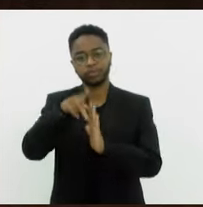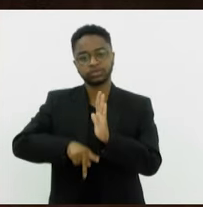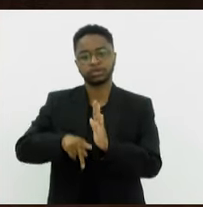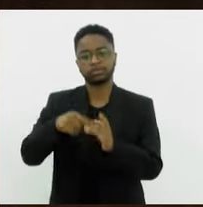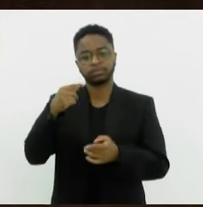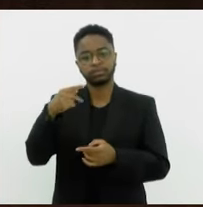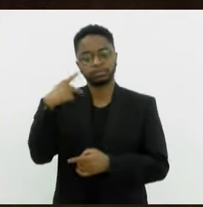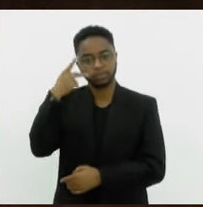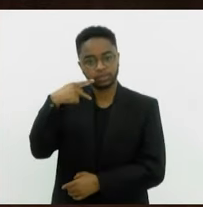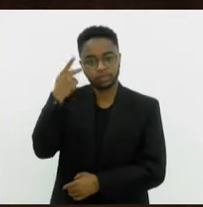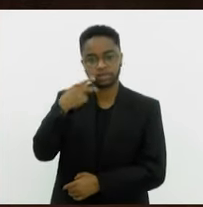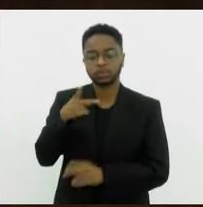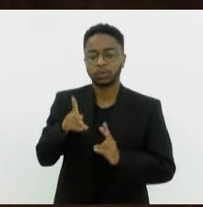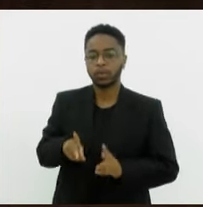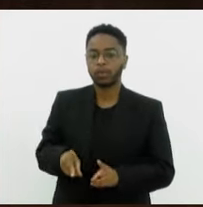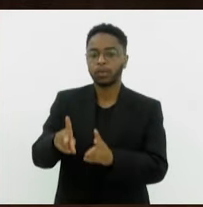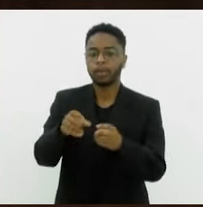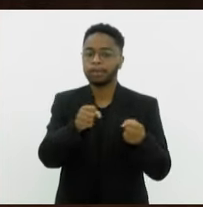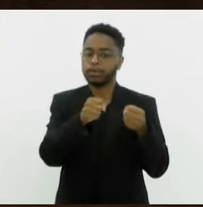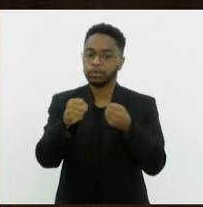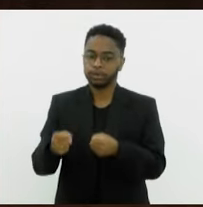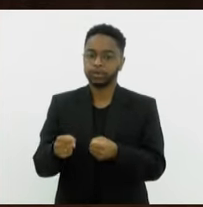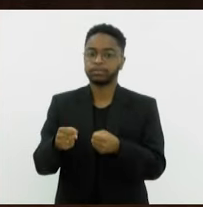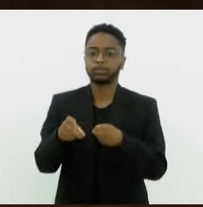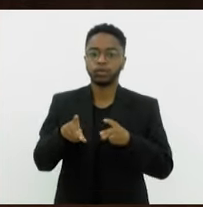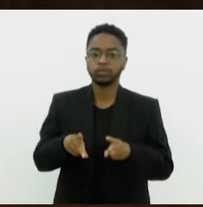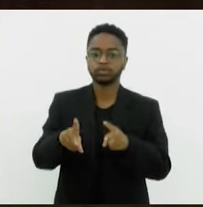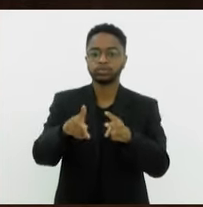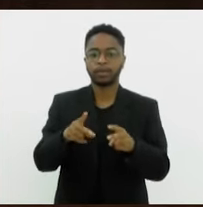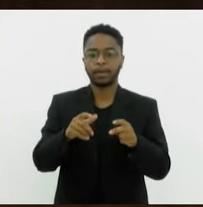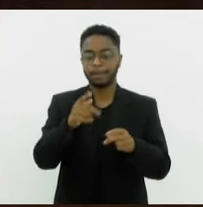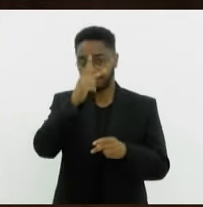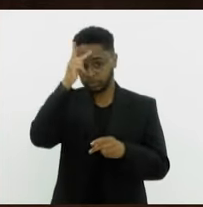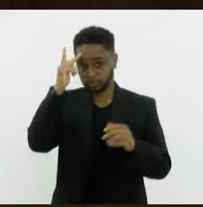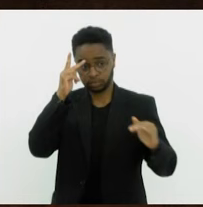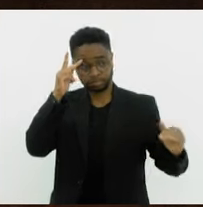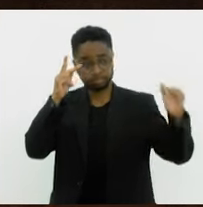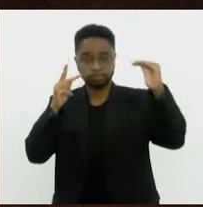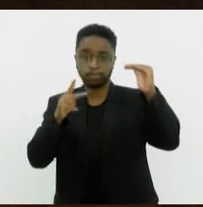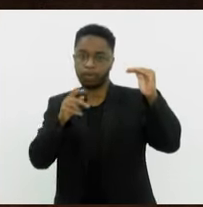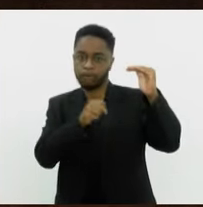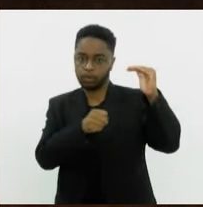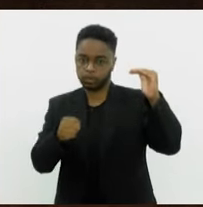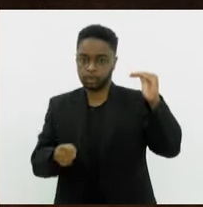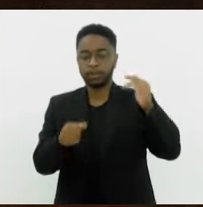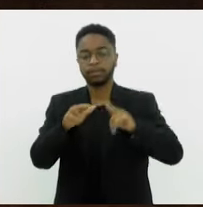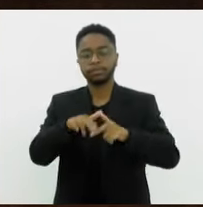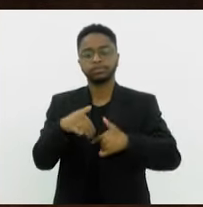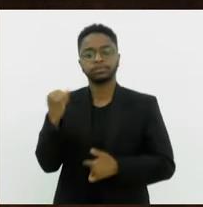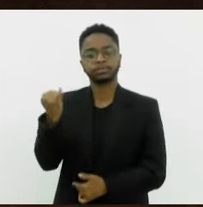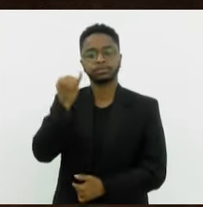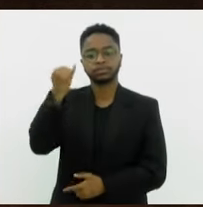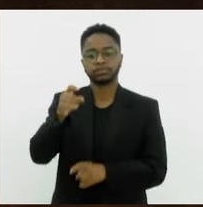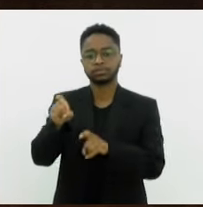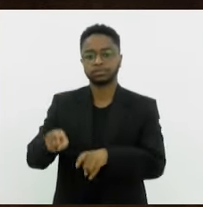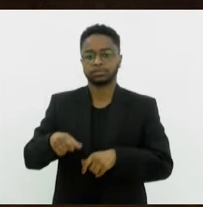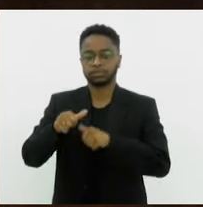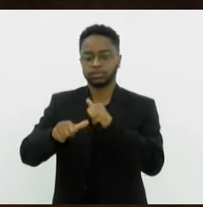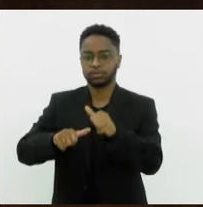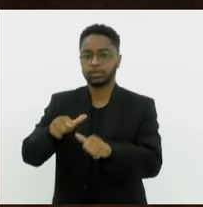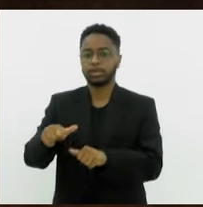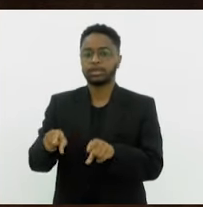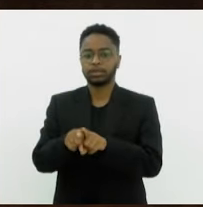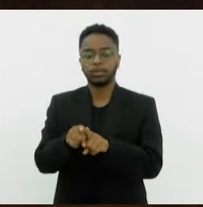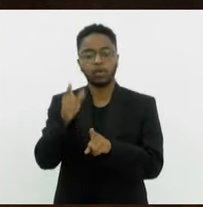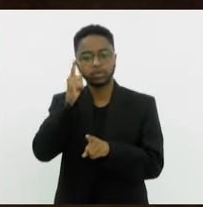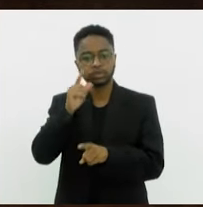de manutenção daqueles que já estão no poder. Por isso é fundamental a reforma agrária, que traga elementos de